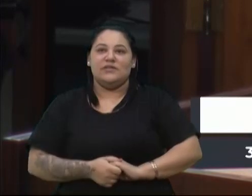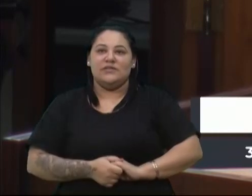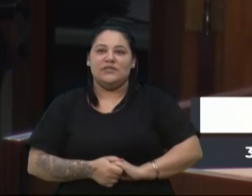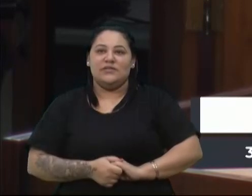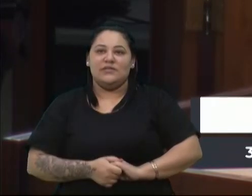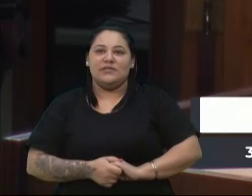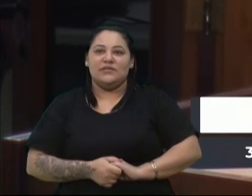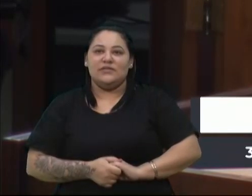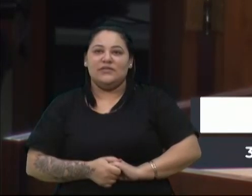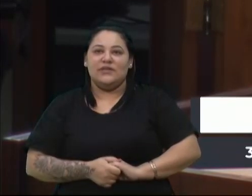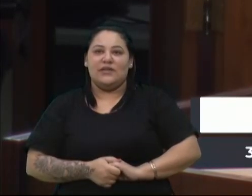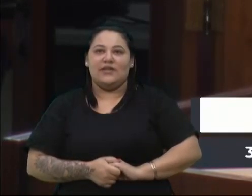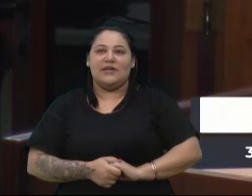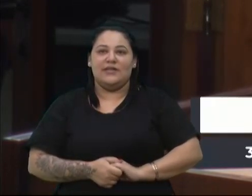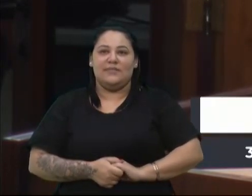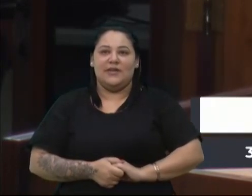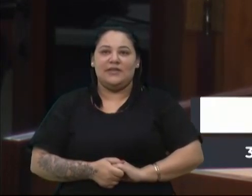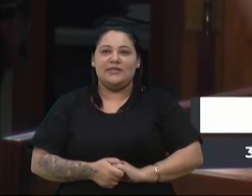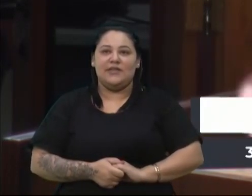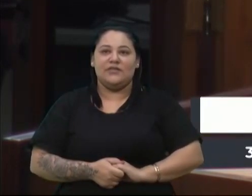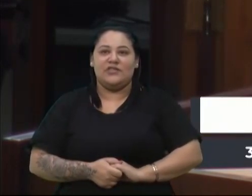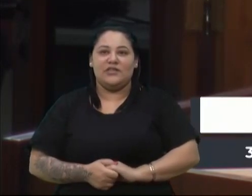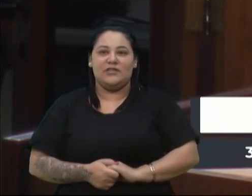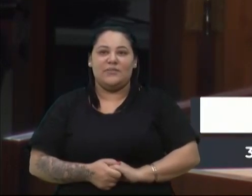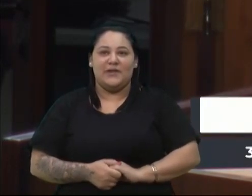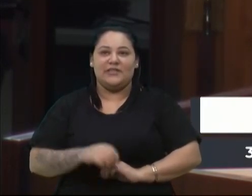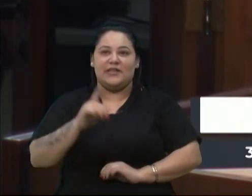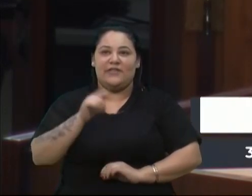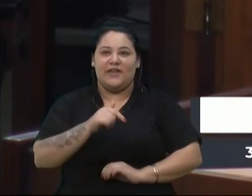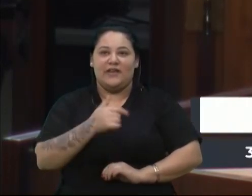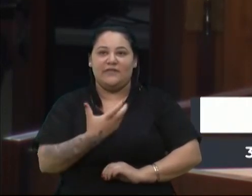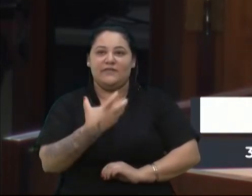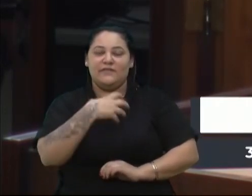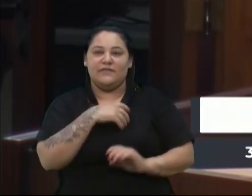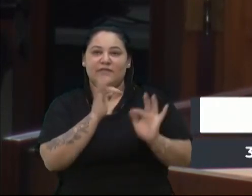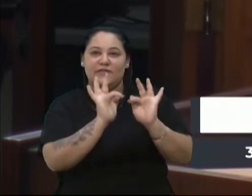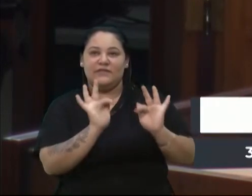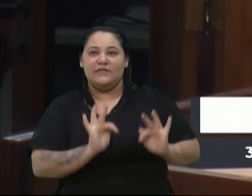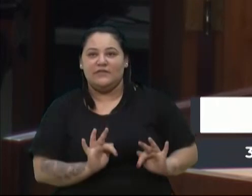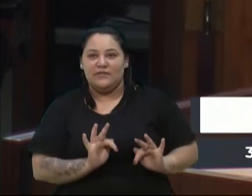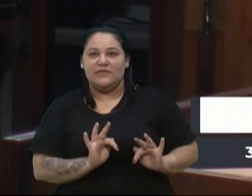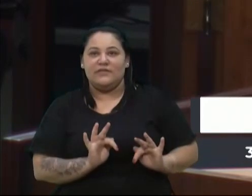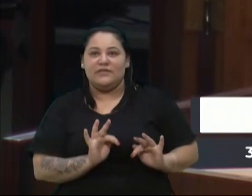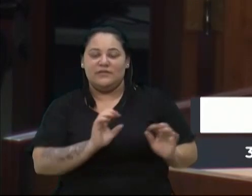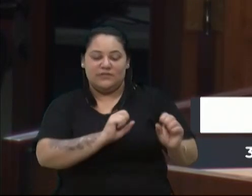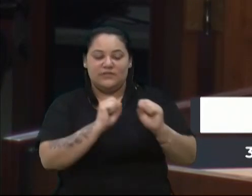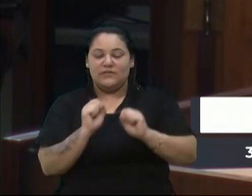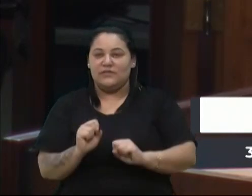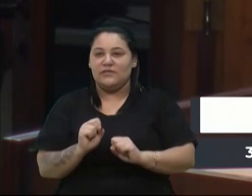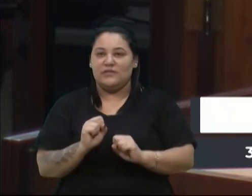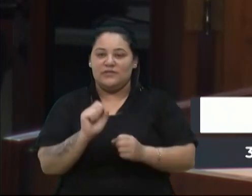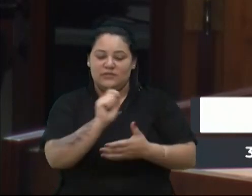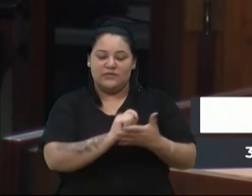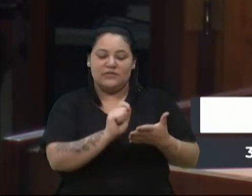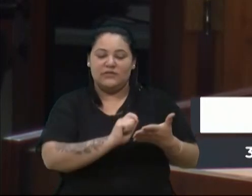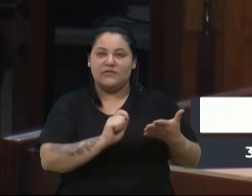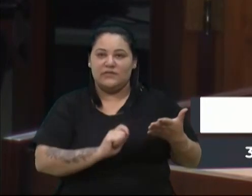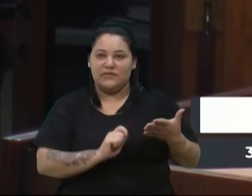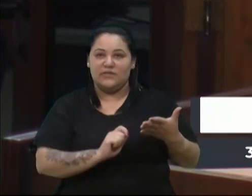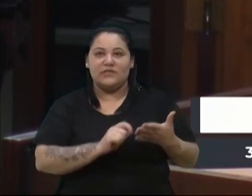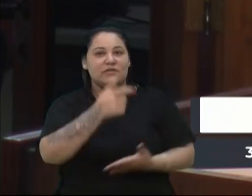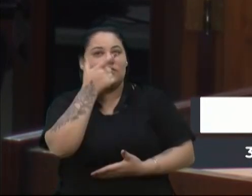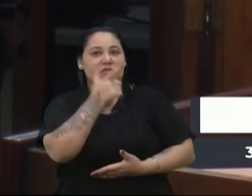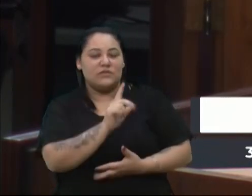serviço de convivência que eu venho de forma tão feliz falar sobre essa importante conquista para